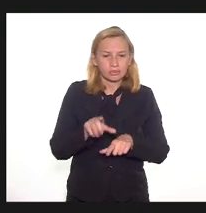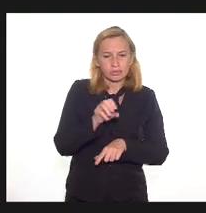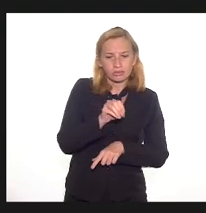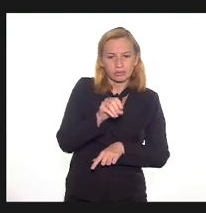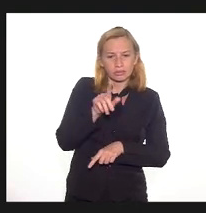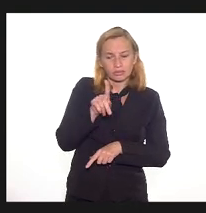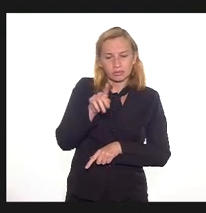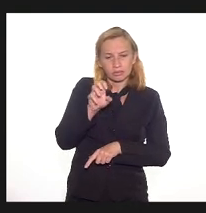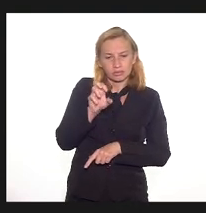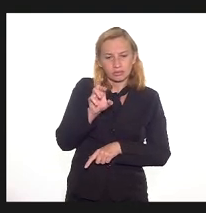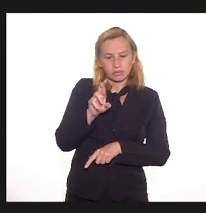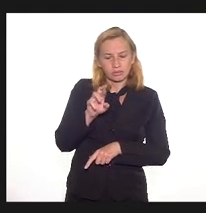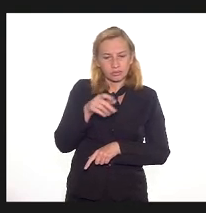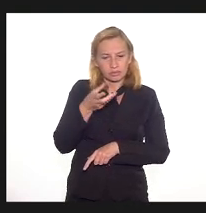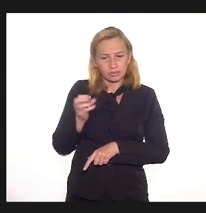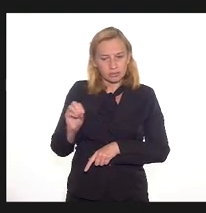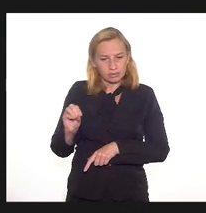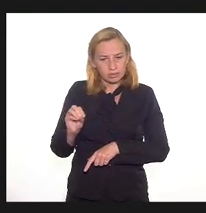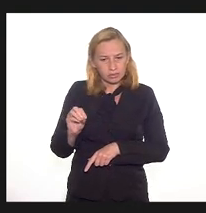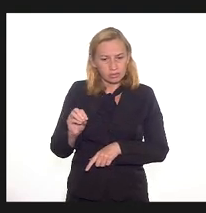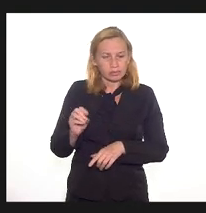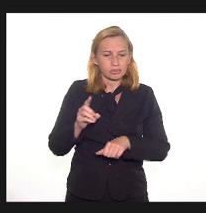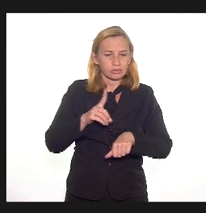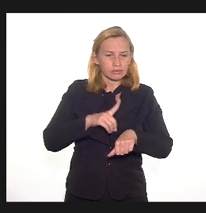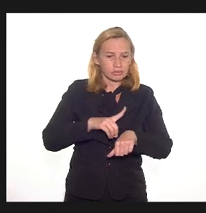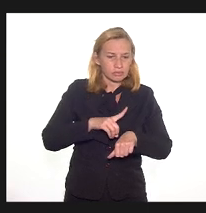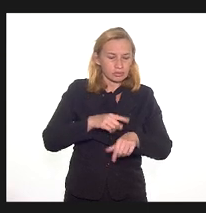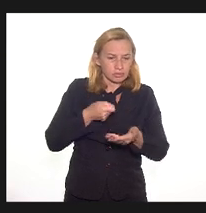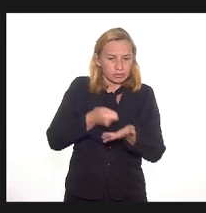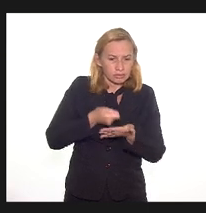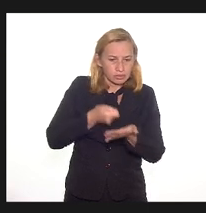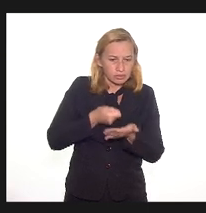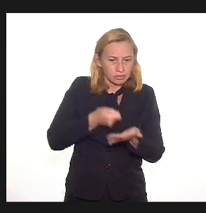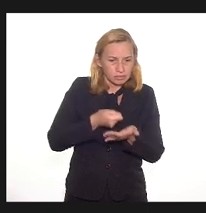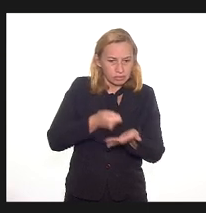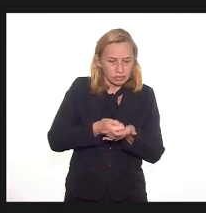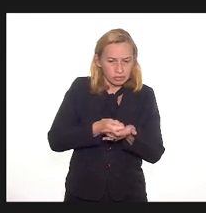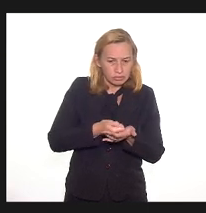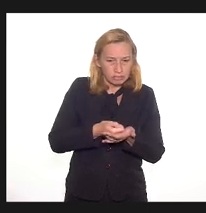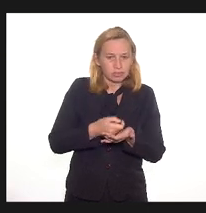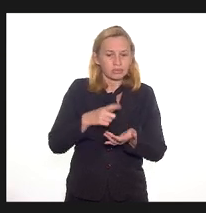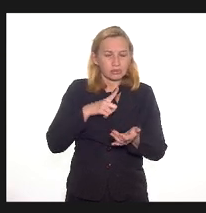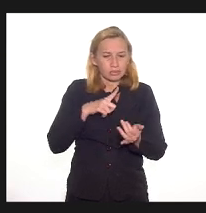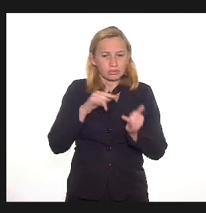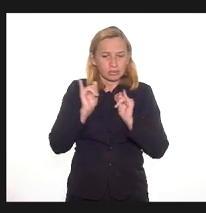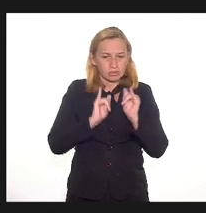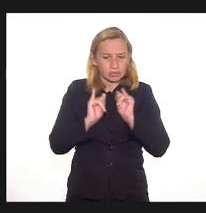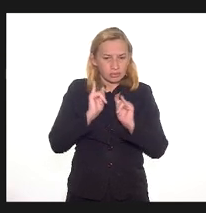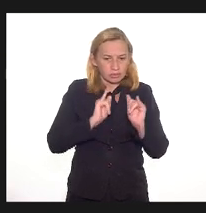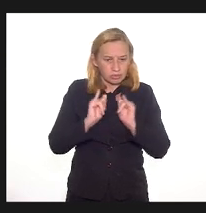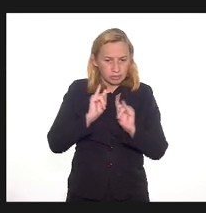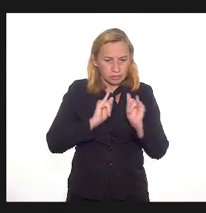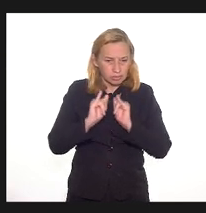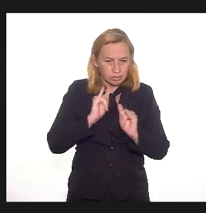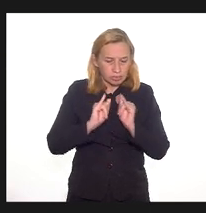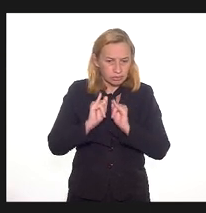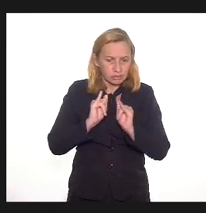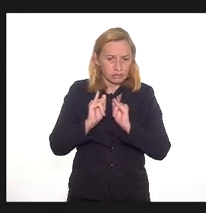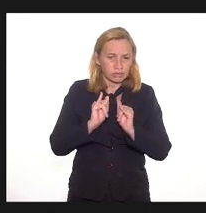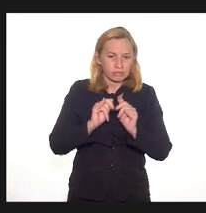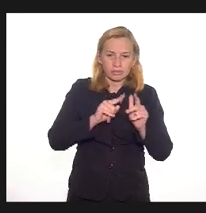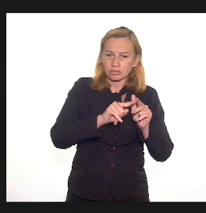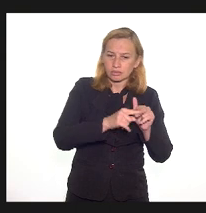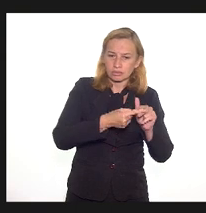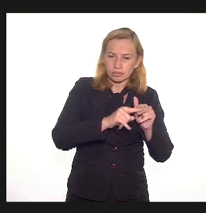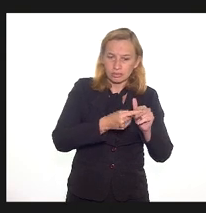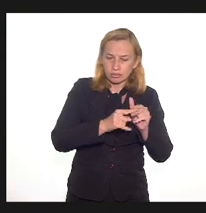próprio operador que faz. Então, no momento que a gente contrata uma UEP própria, a gente começa a desembolsar um capital, a gente prevê a operação e a